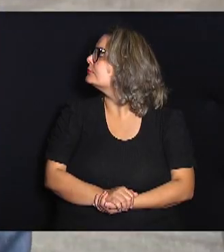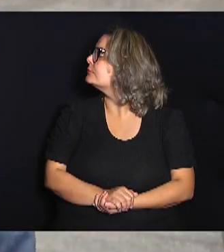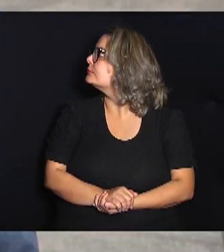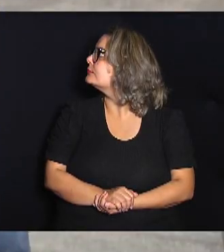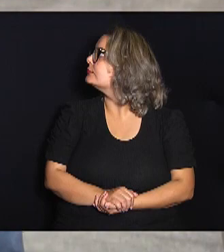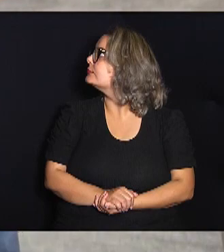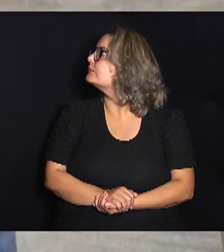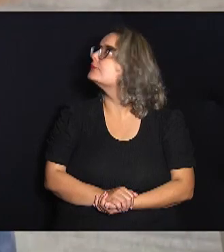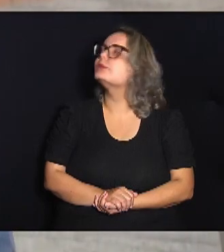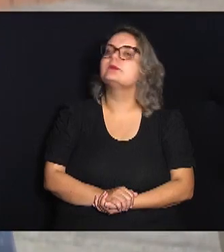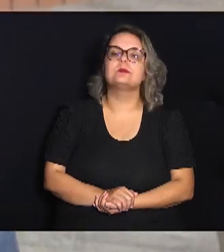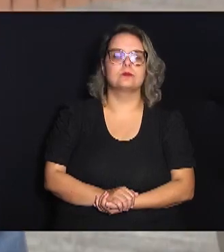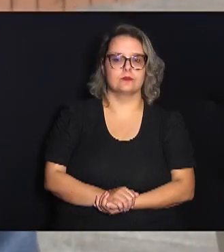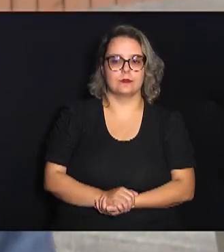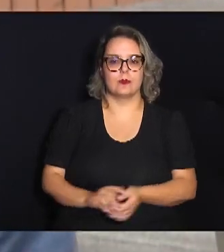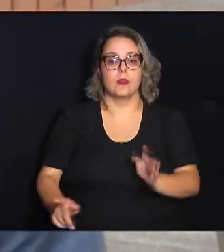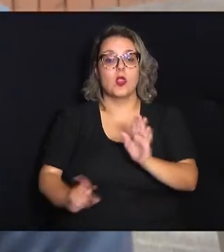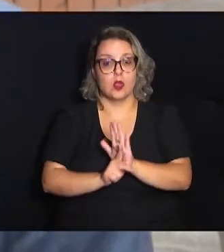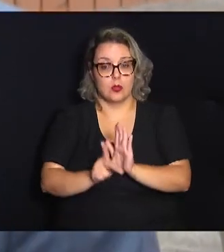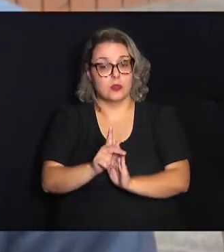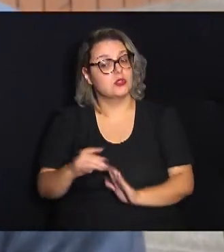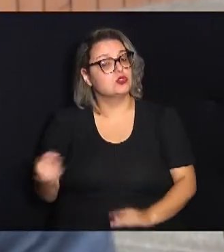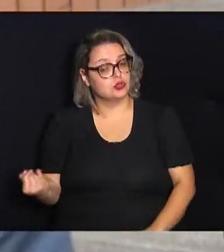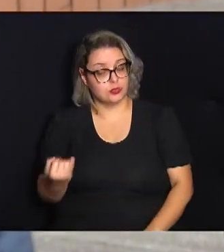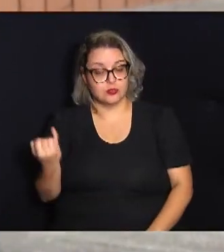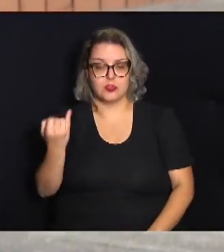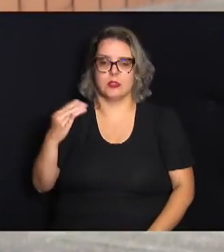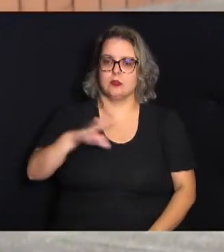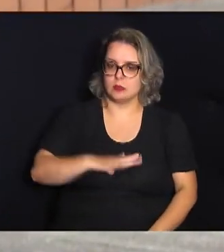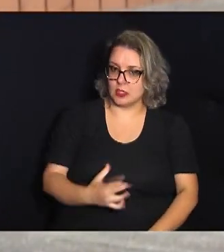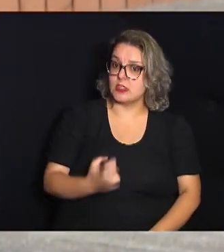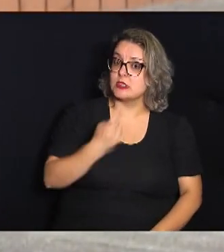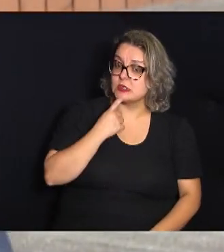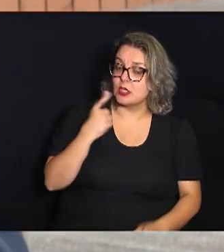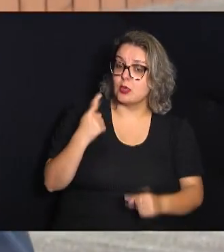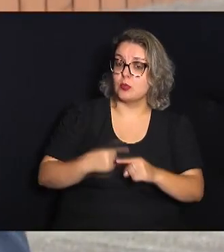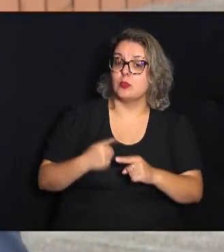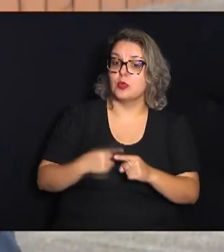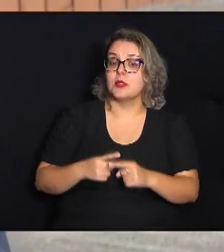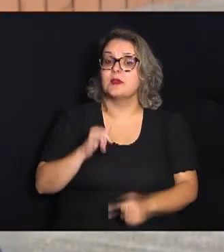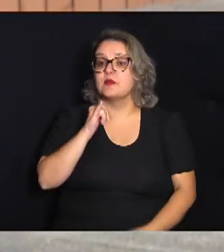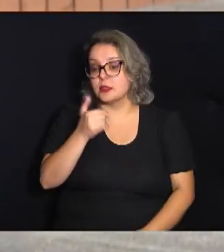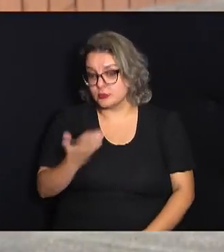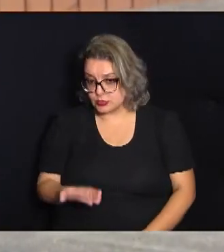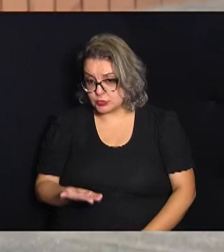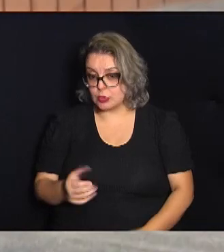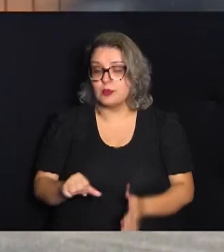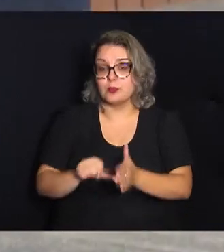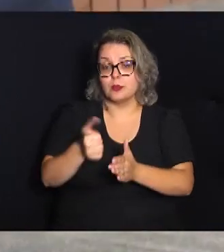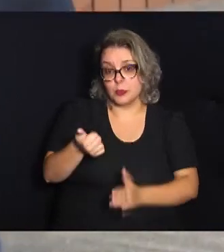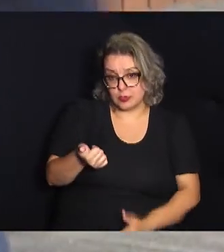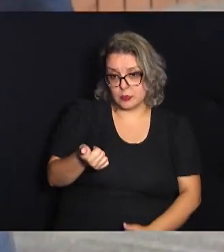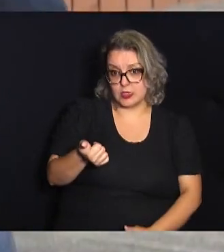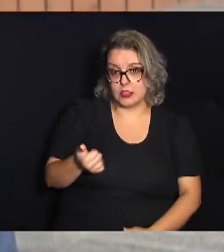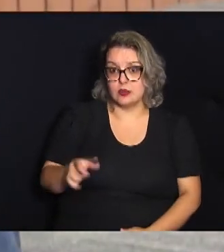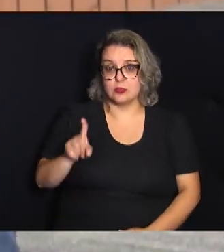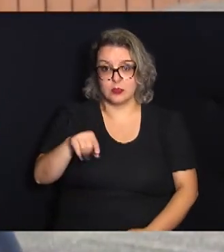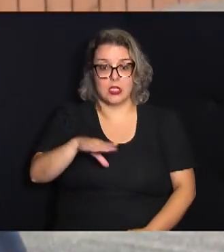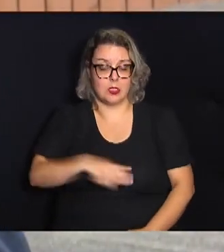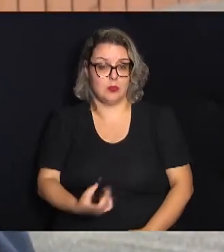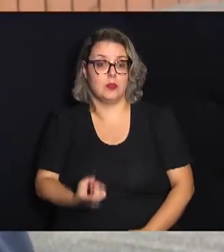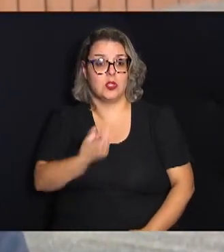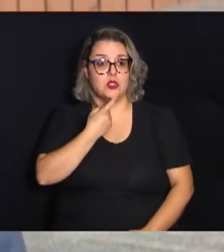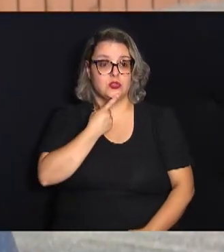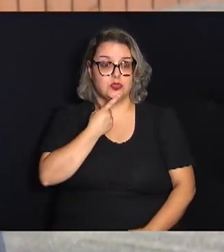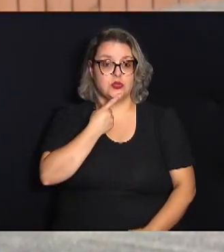É um projeto de suma importância para a cidade de Campinas. Por que digo isso? Primeiro porque coloca Campinas no rol